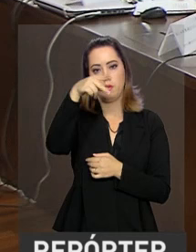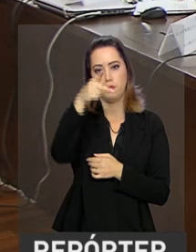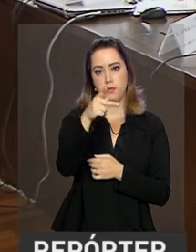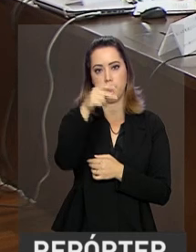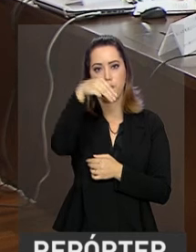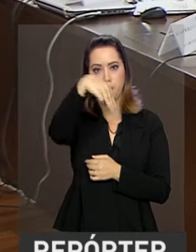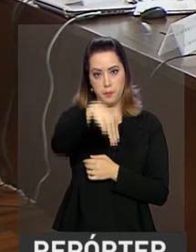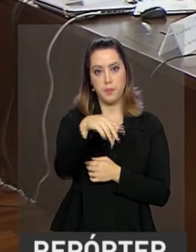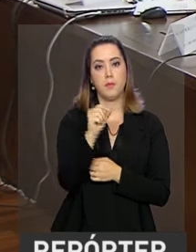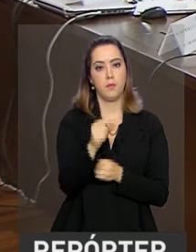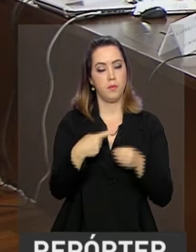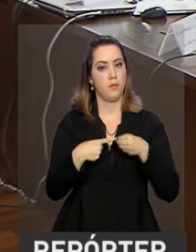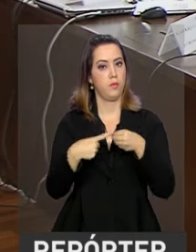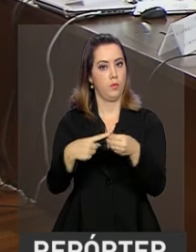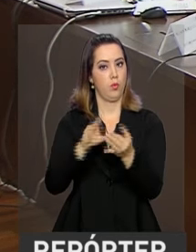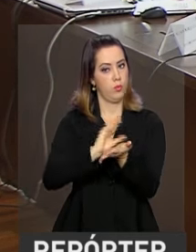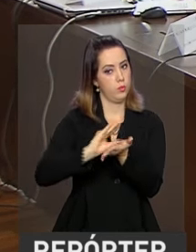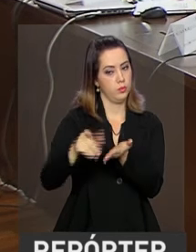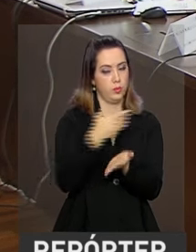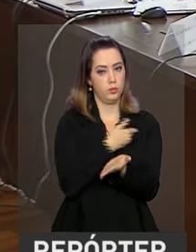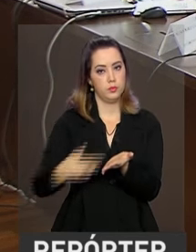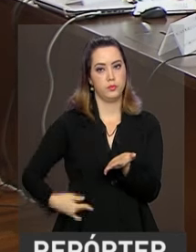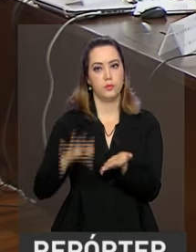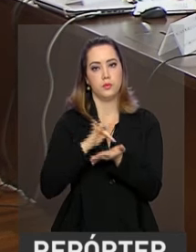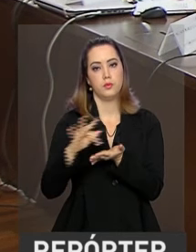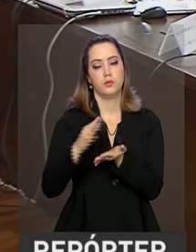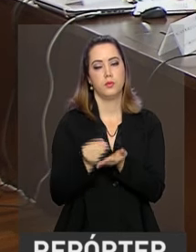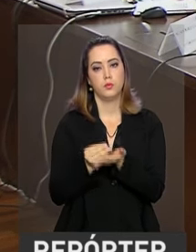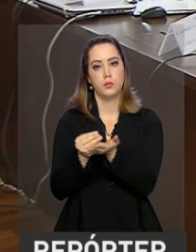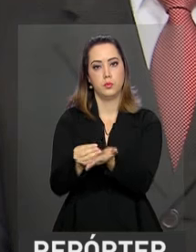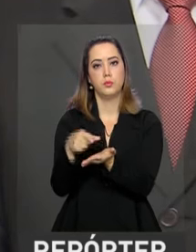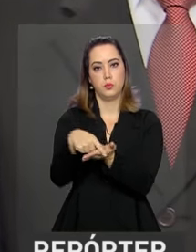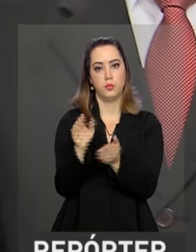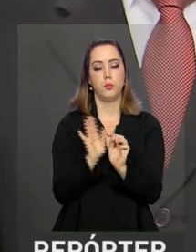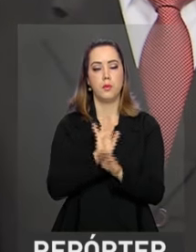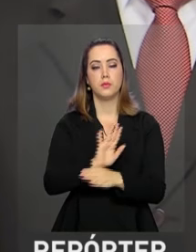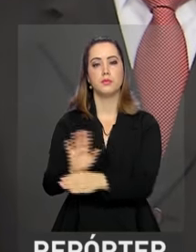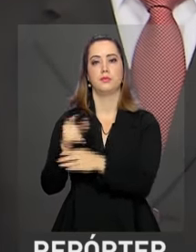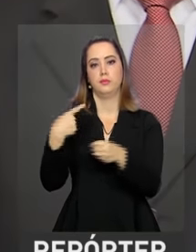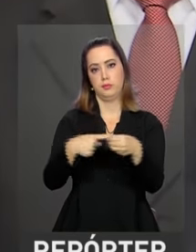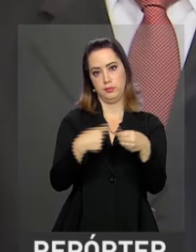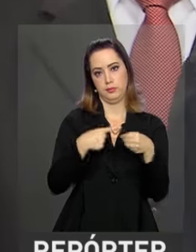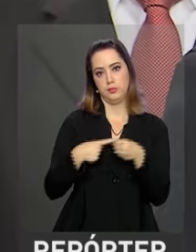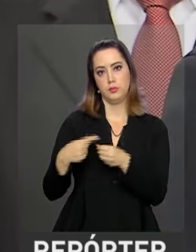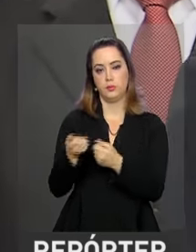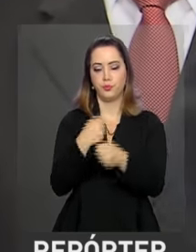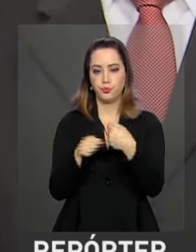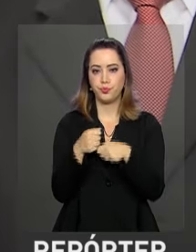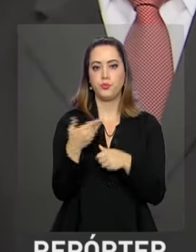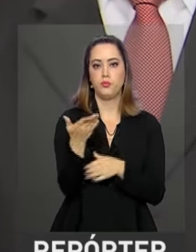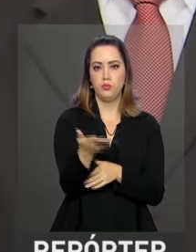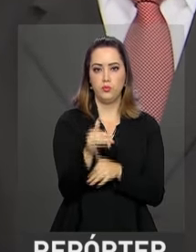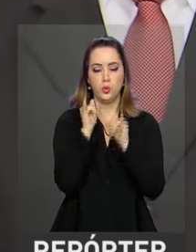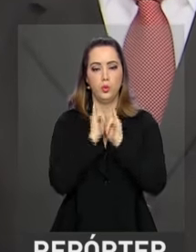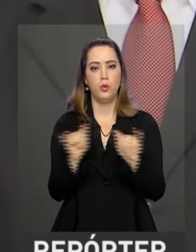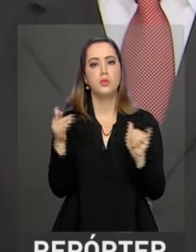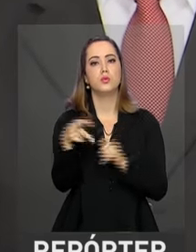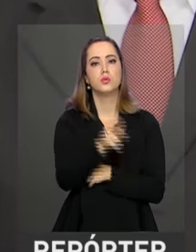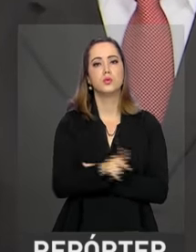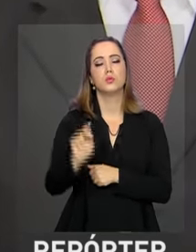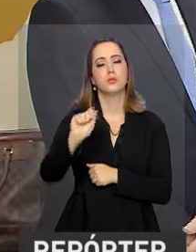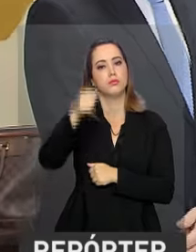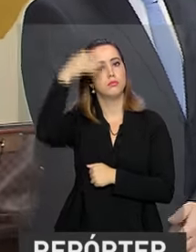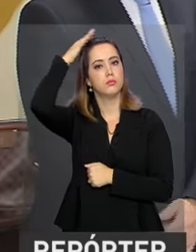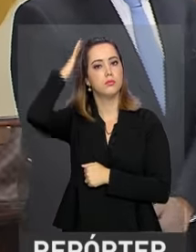Municípios, um valor repassado pela União para compor o orçamento municipal. O anúncio da liberação foi feito pelo presidente em exercício,